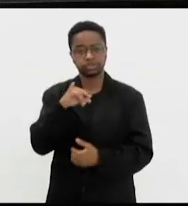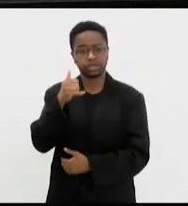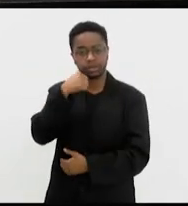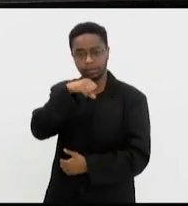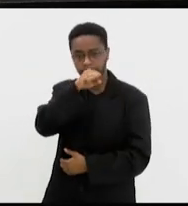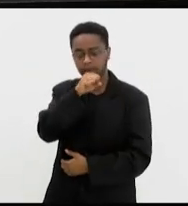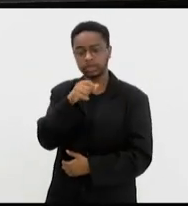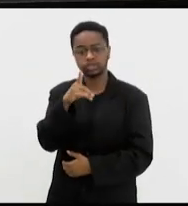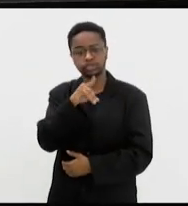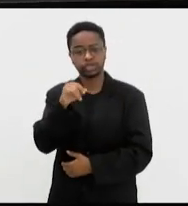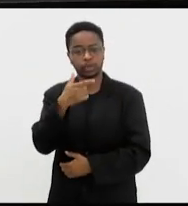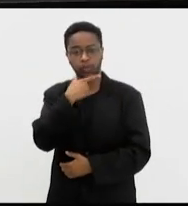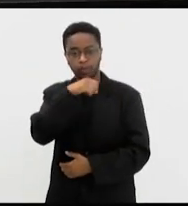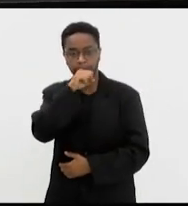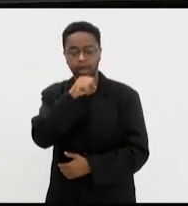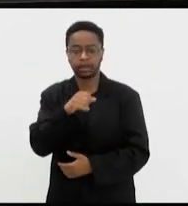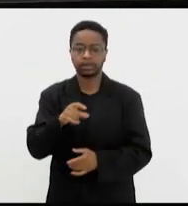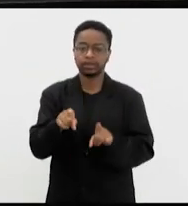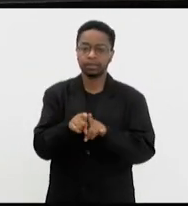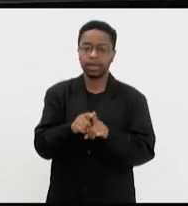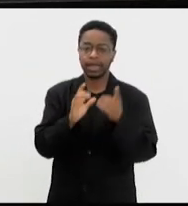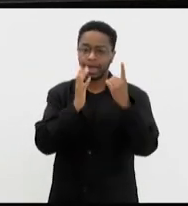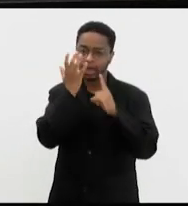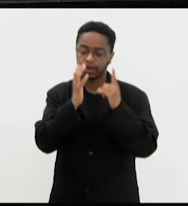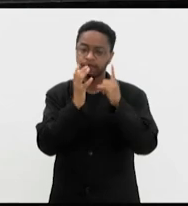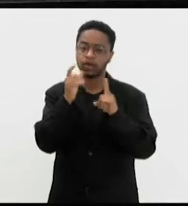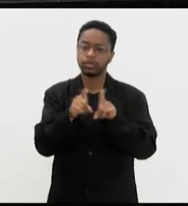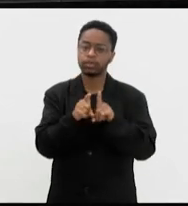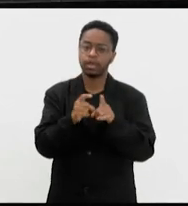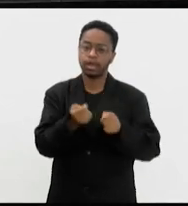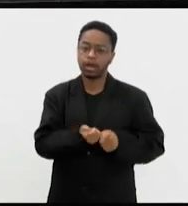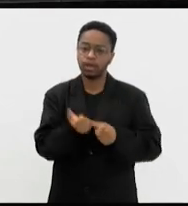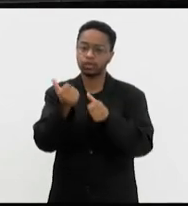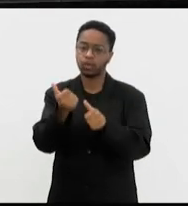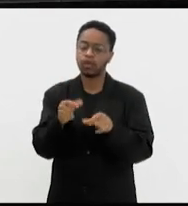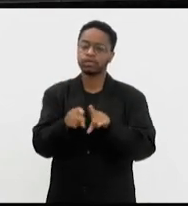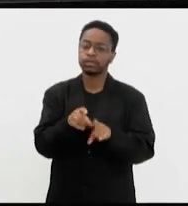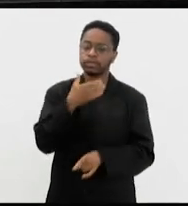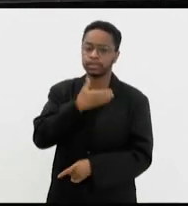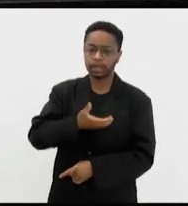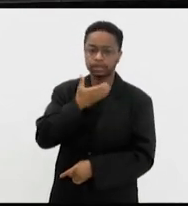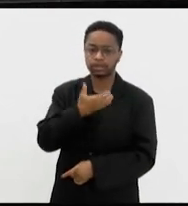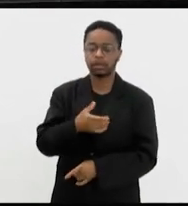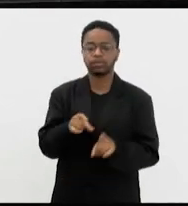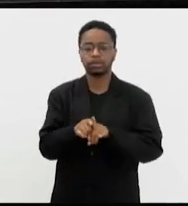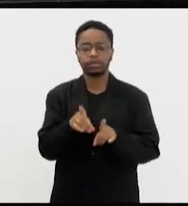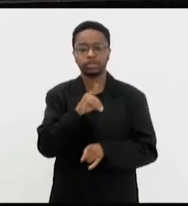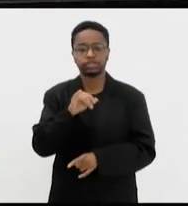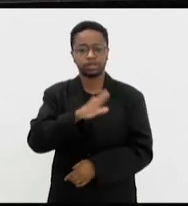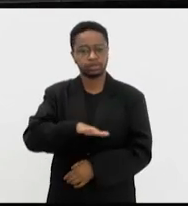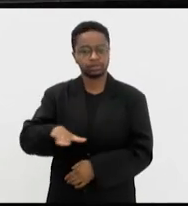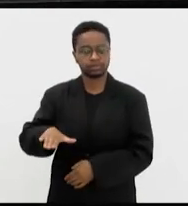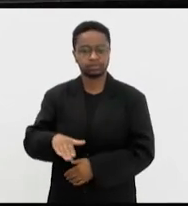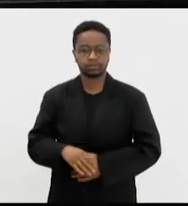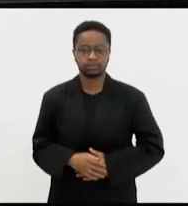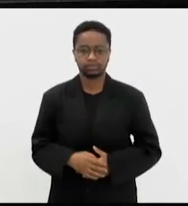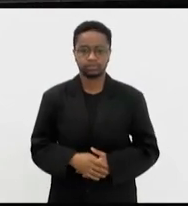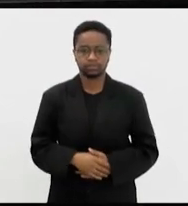mães no dia dos pais no carnaval no ano novo no Natal no Dia das